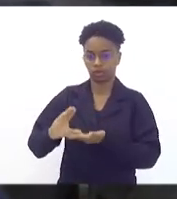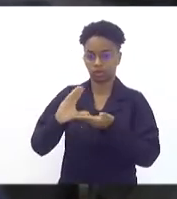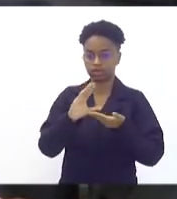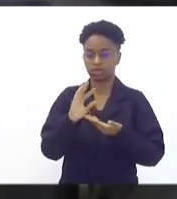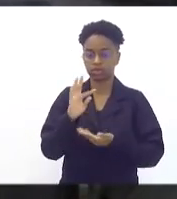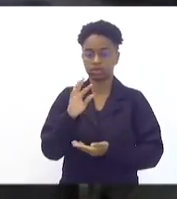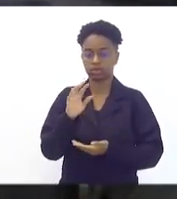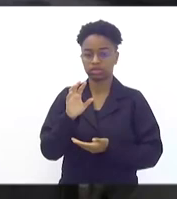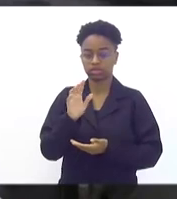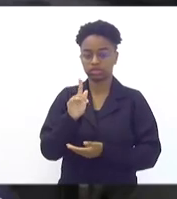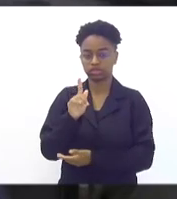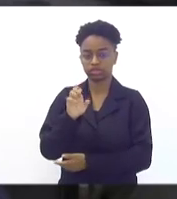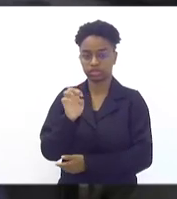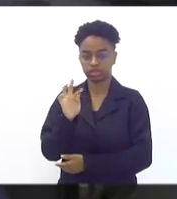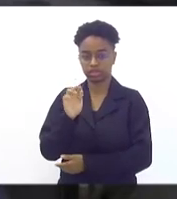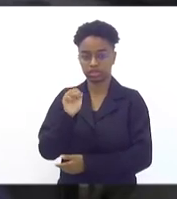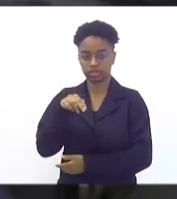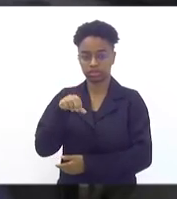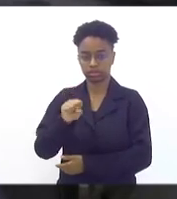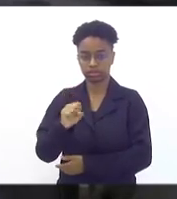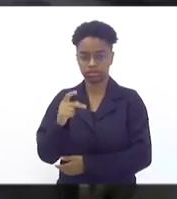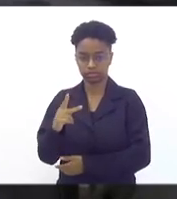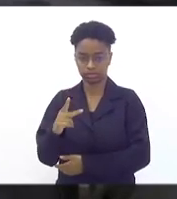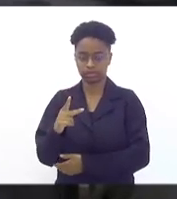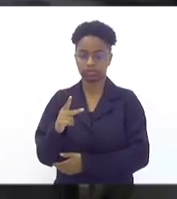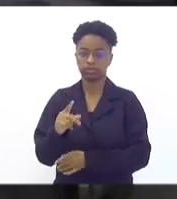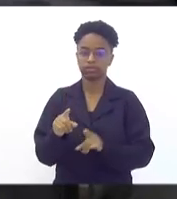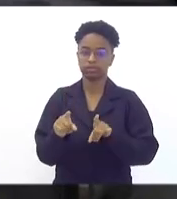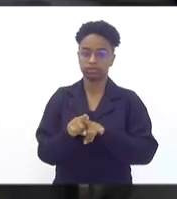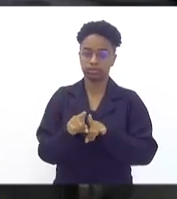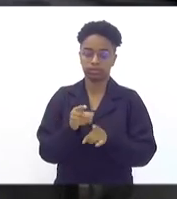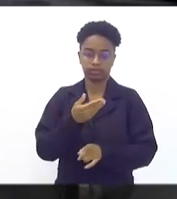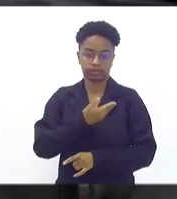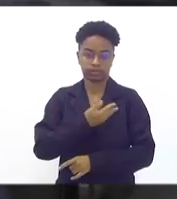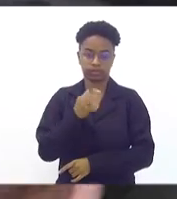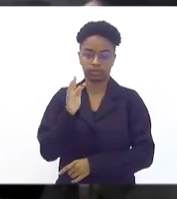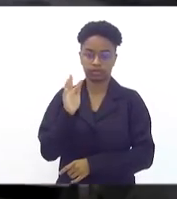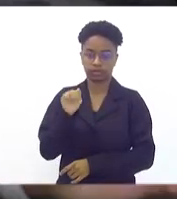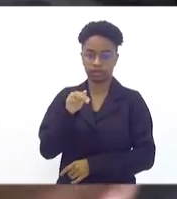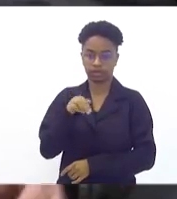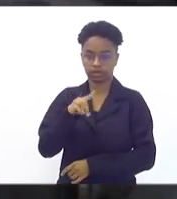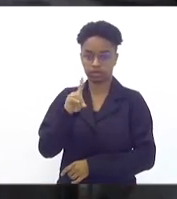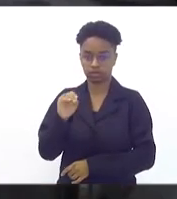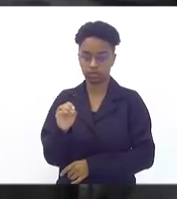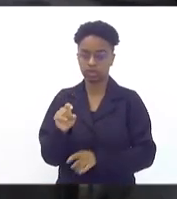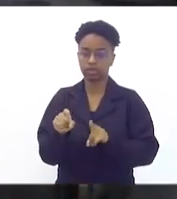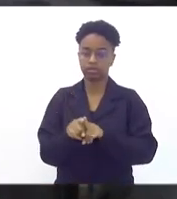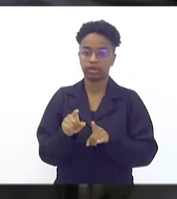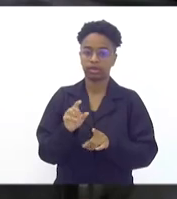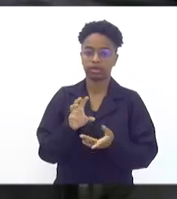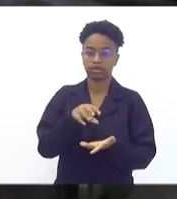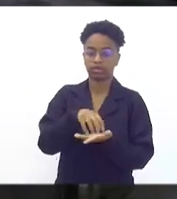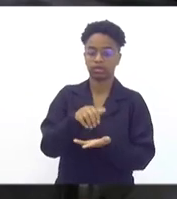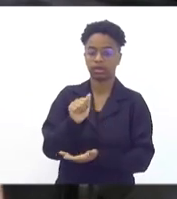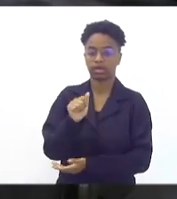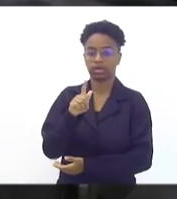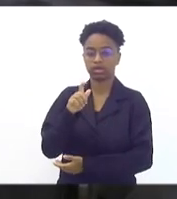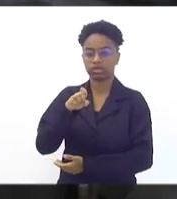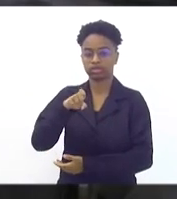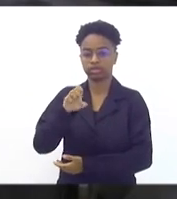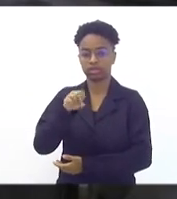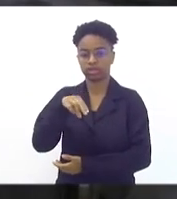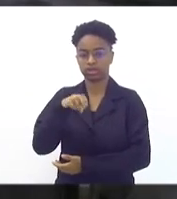getransp na figura caríssimo amigo Fernando Morais e a genésia aqui na figura do